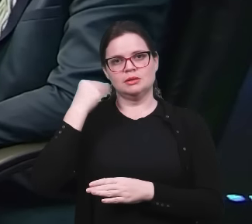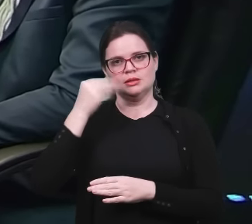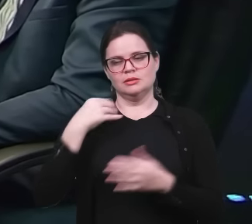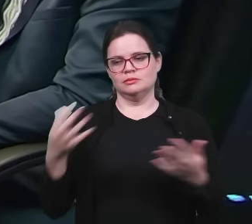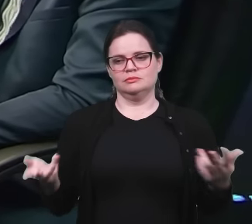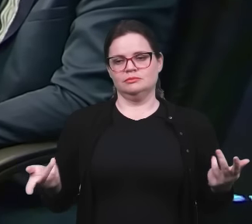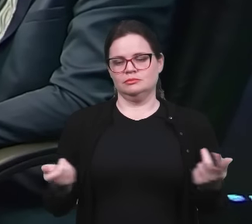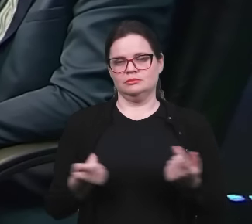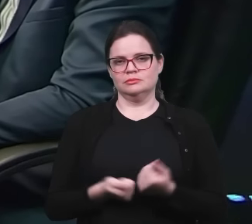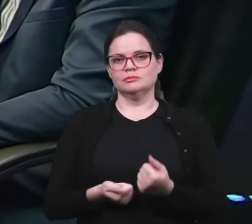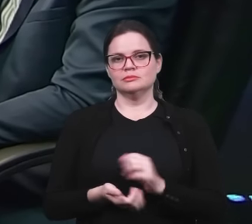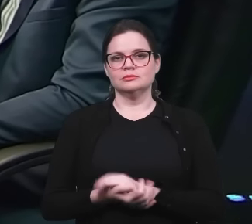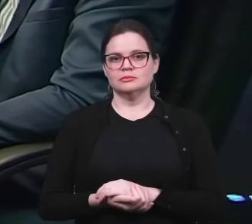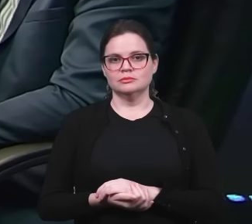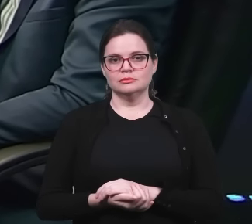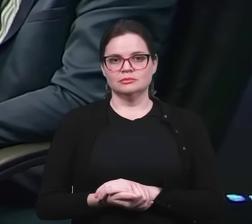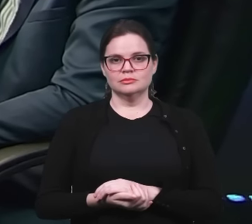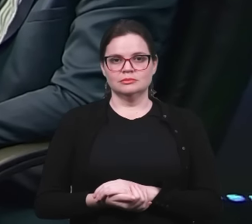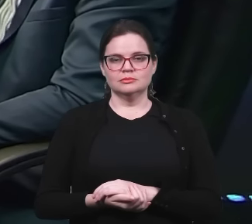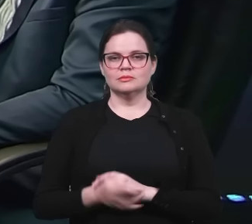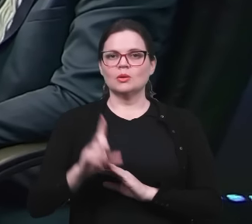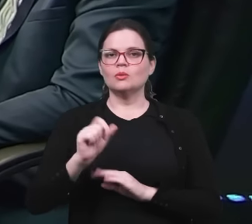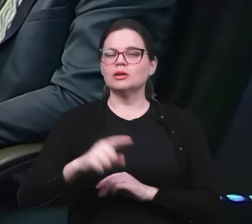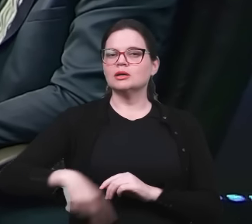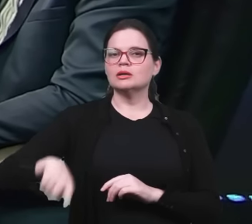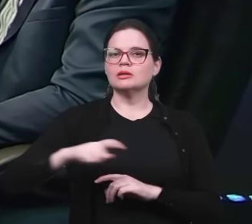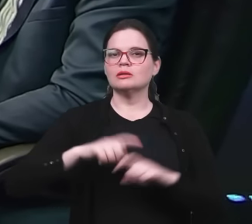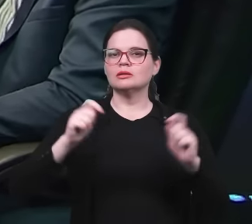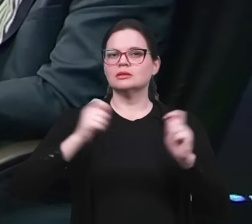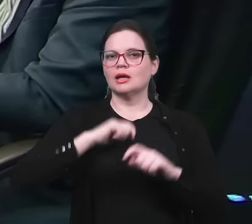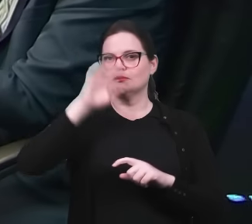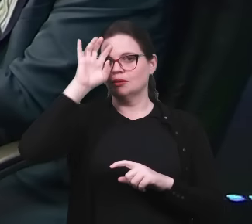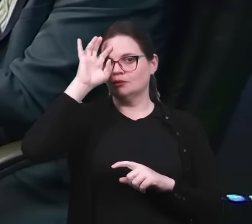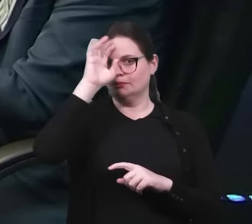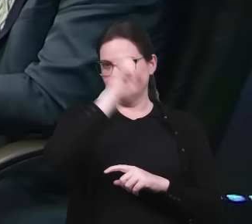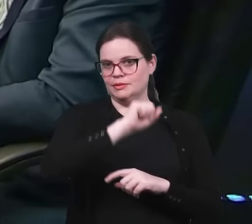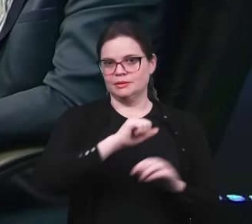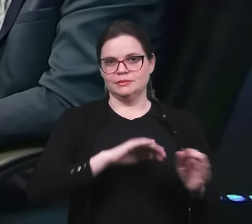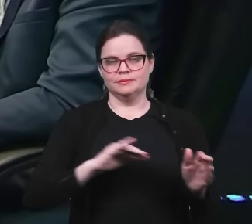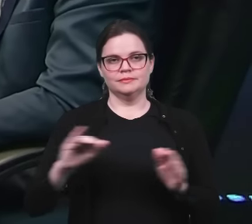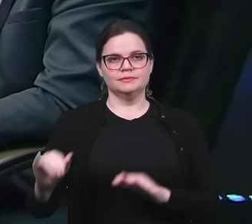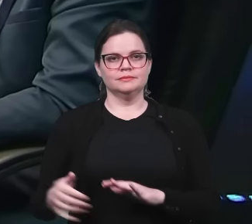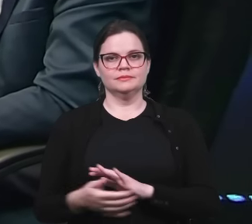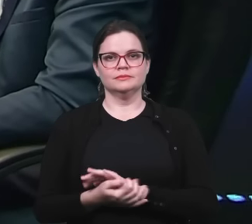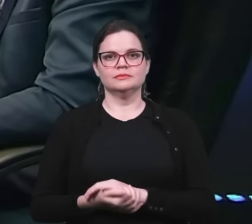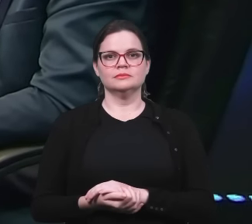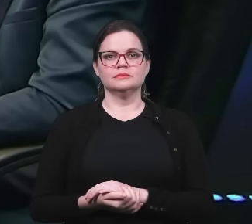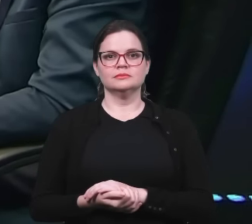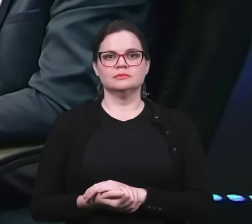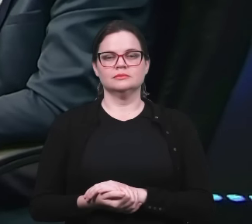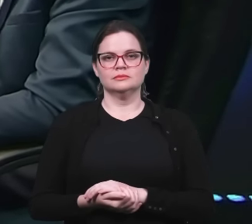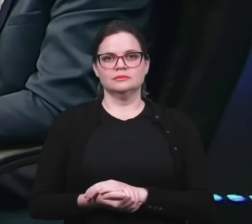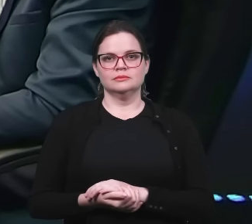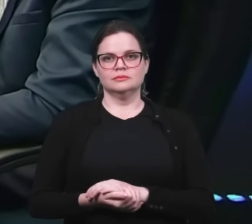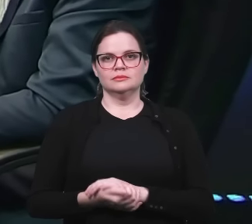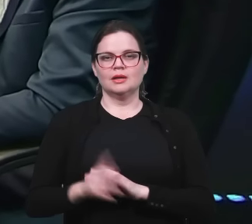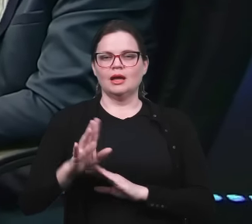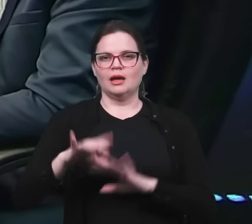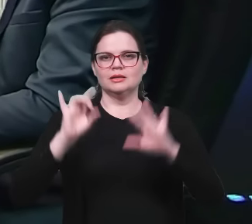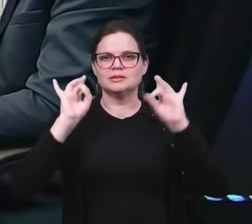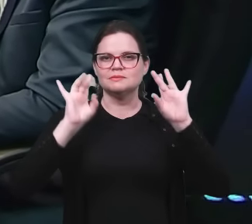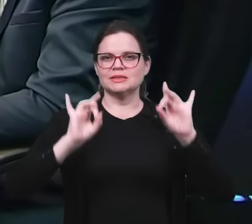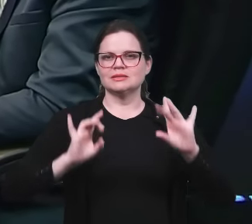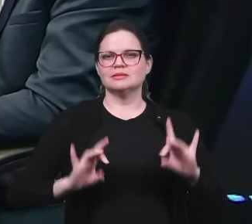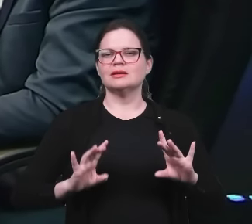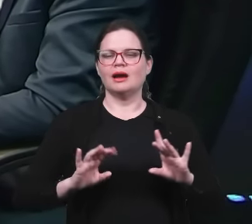maravilhosas, né? Que nós podemos aprender aqui. É muito especial cada experiência que